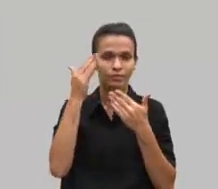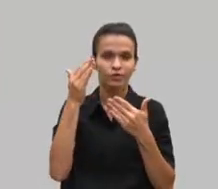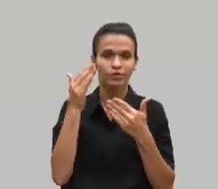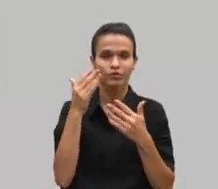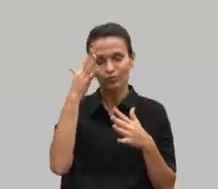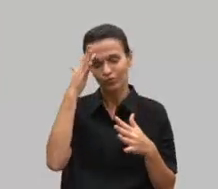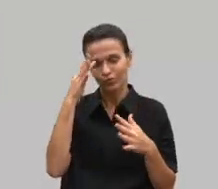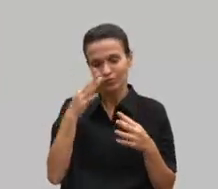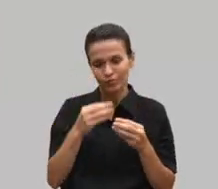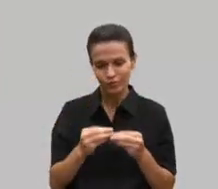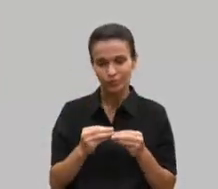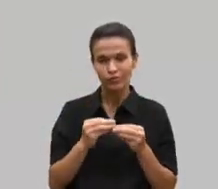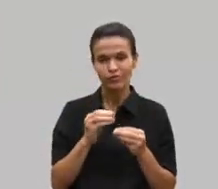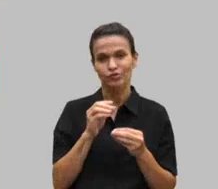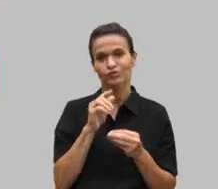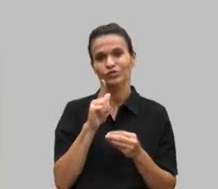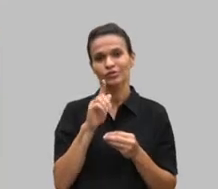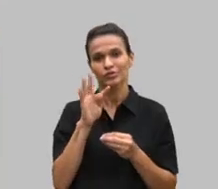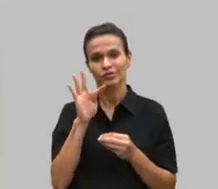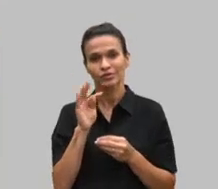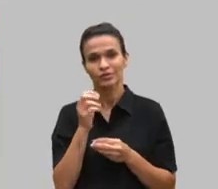nosso GT 6